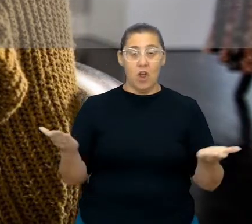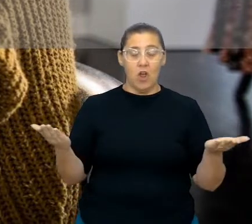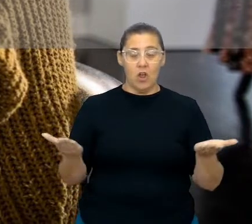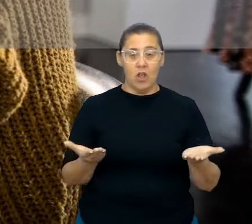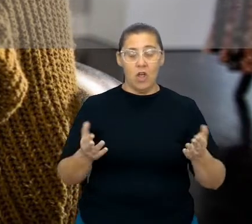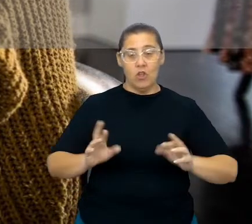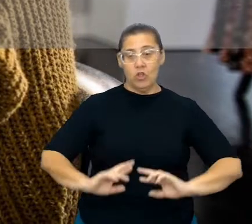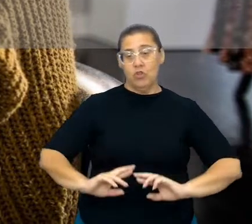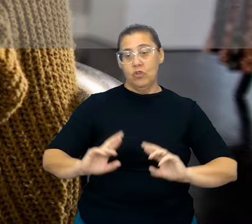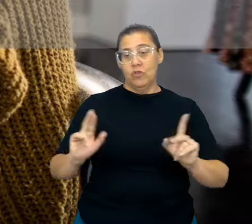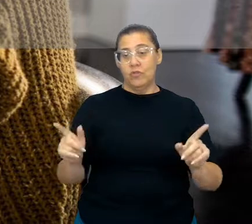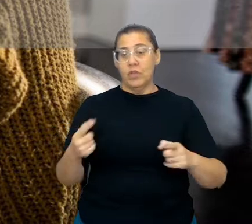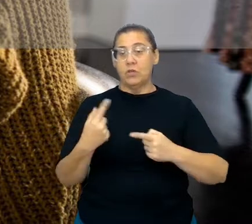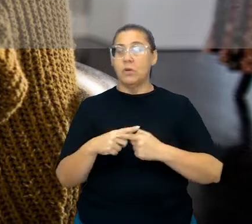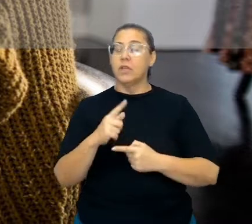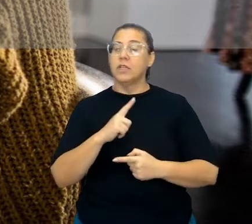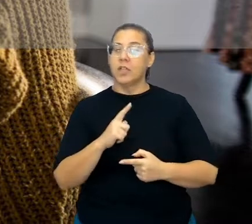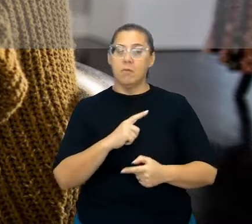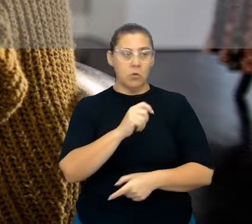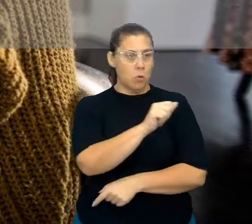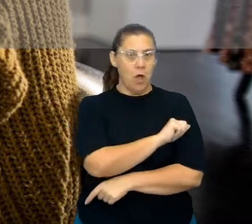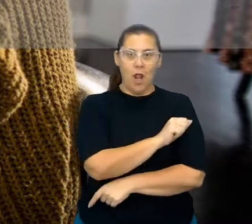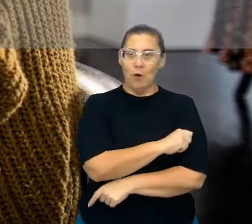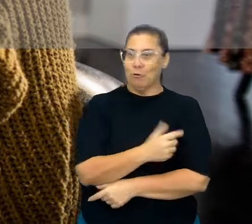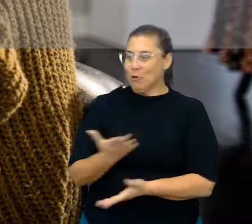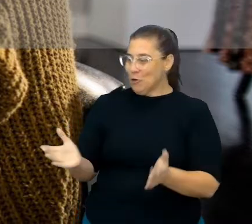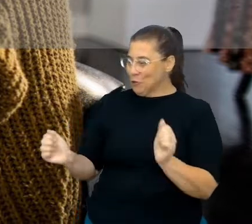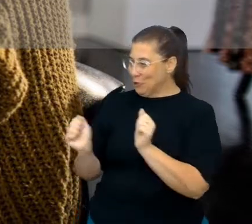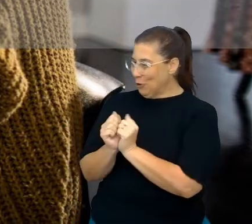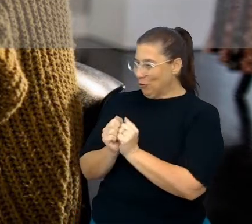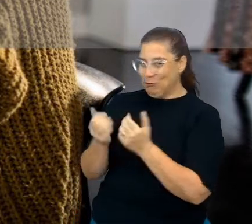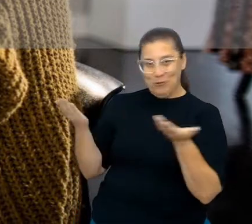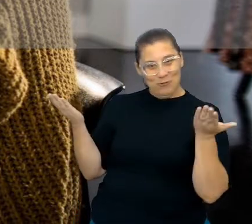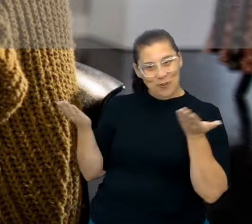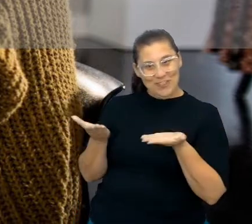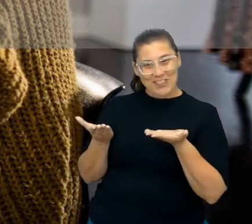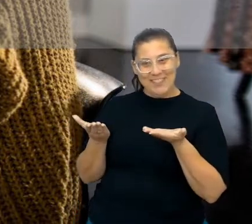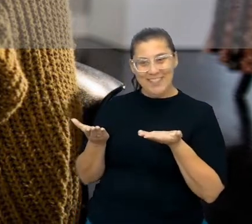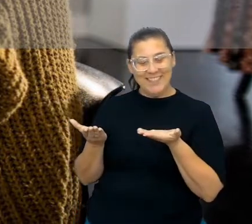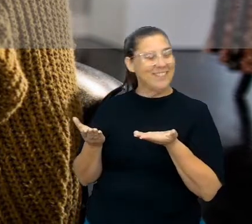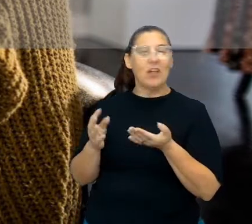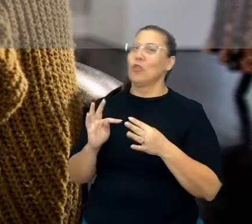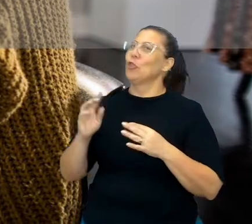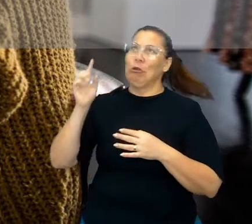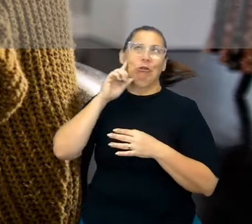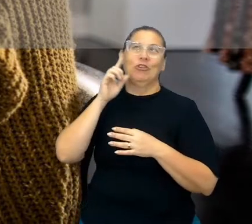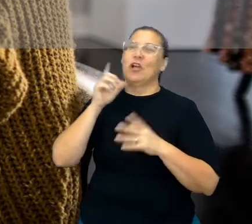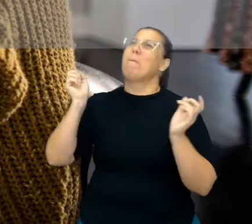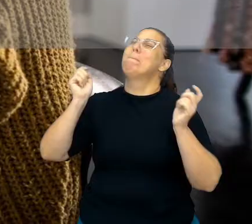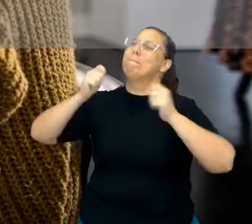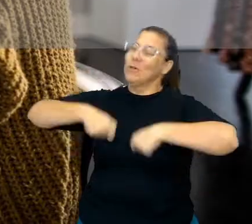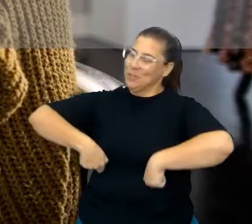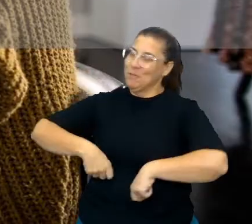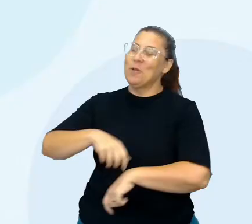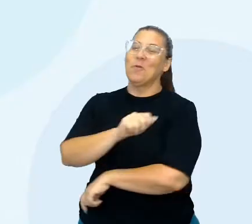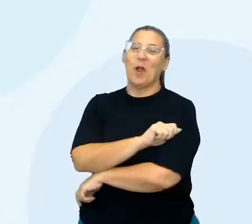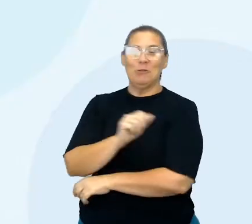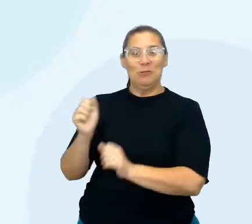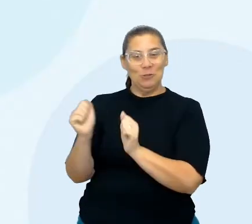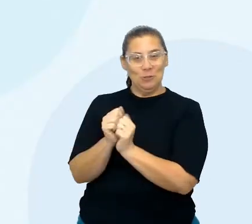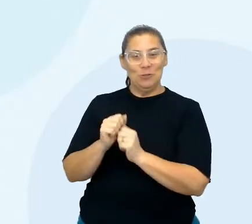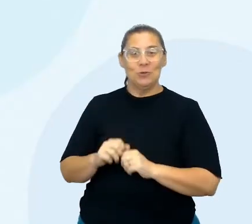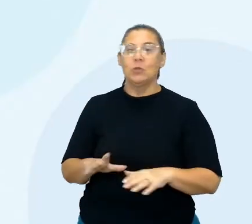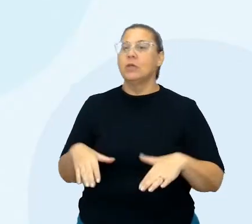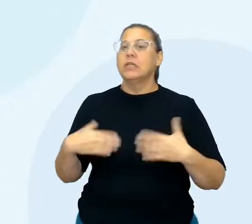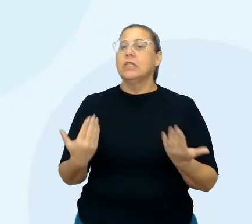ele é diferente porque nós temos uma estudante conosco aqui hoje, né? Não é todo dia que a gente tem essa possibilidade de ter uma estudante conosco aqui na tela, né? E